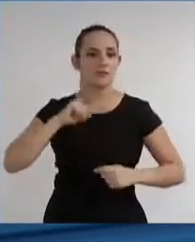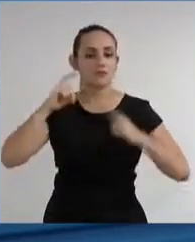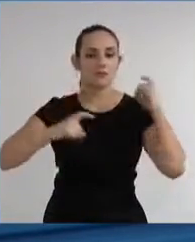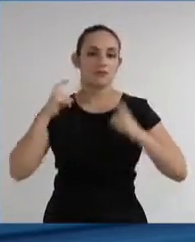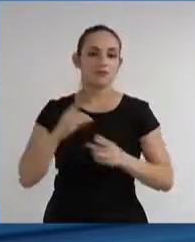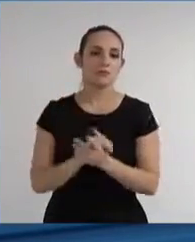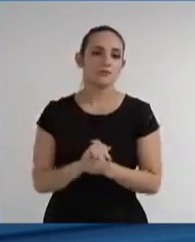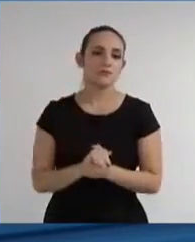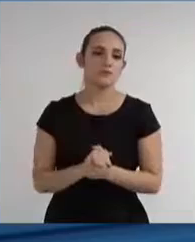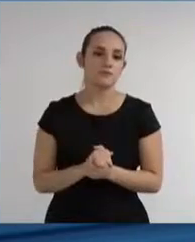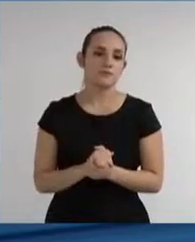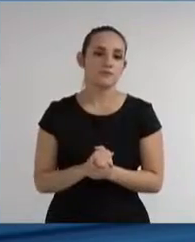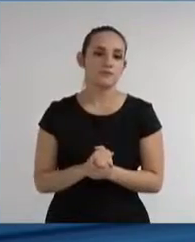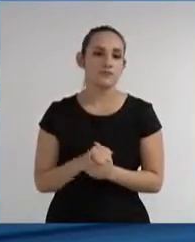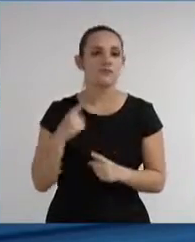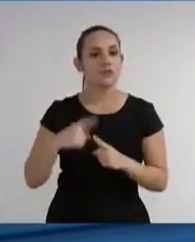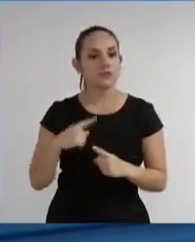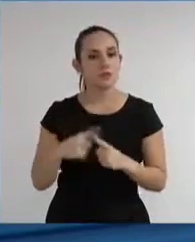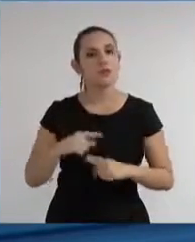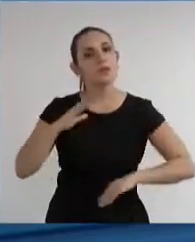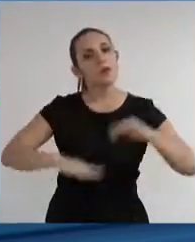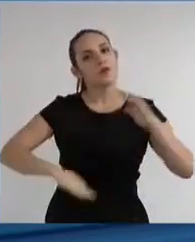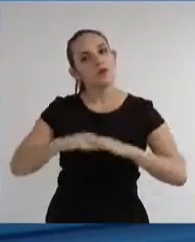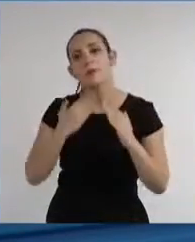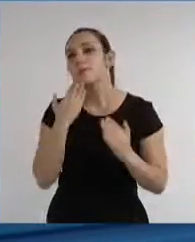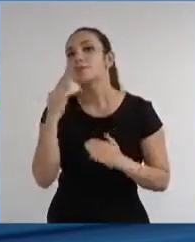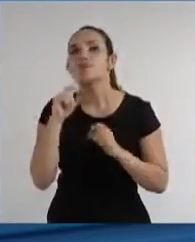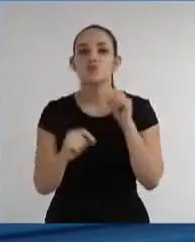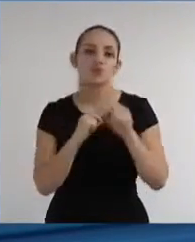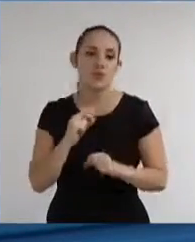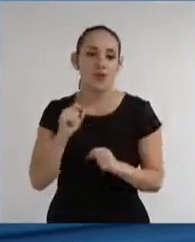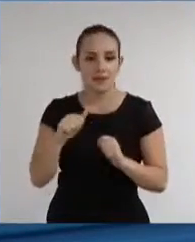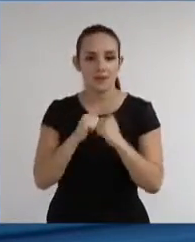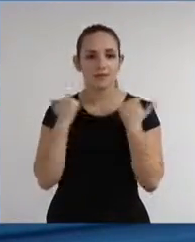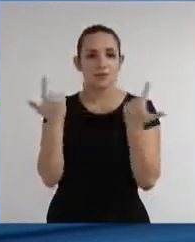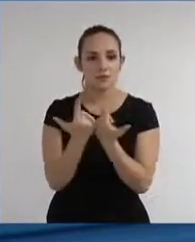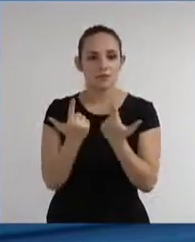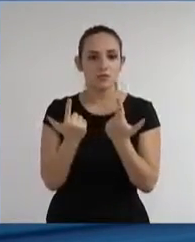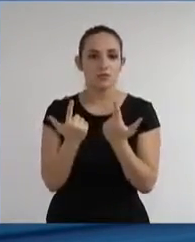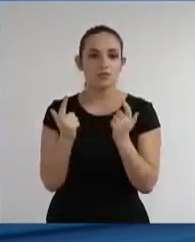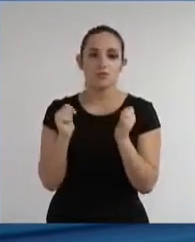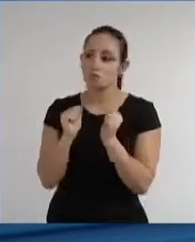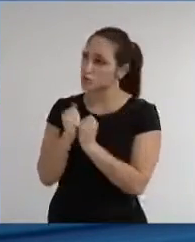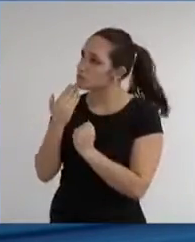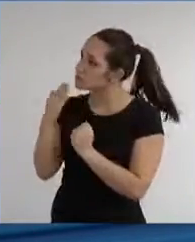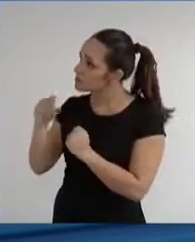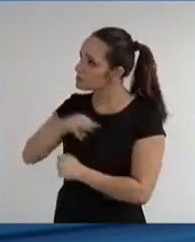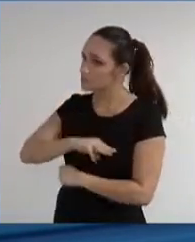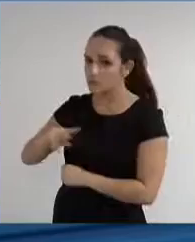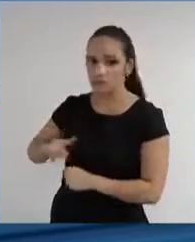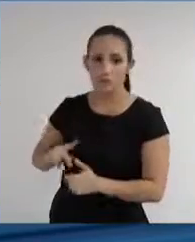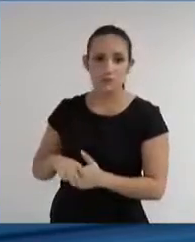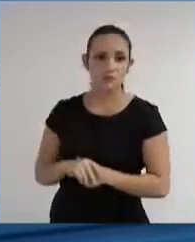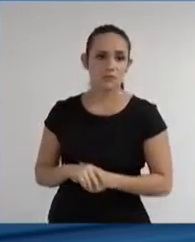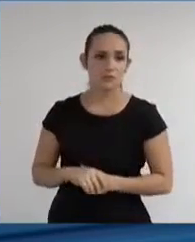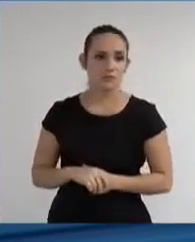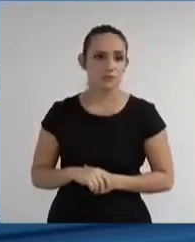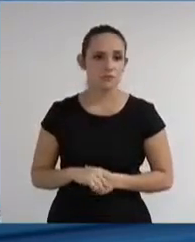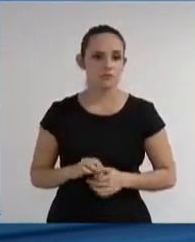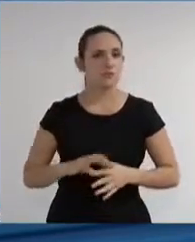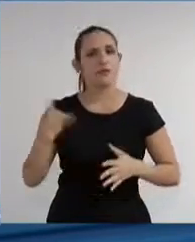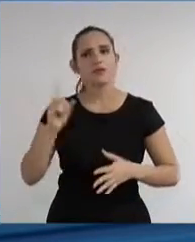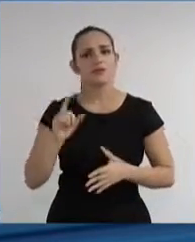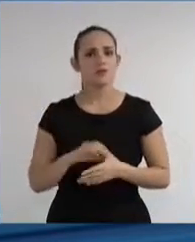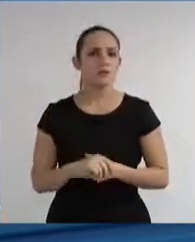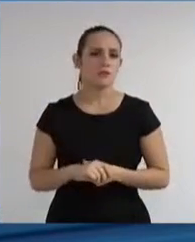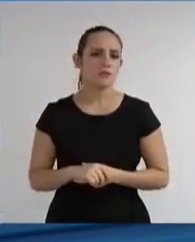corretores de imóveis, pedindo que essa casa intervisse junto ao Ministério Público para que não permitisse,